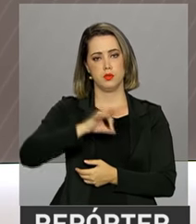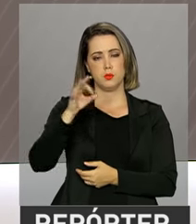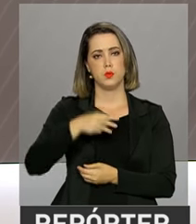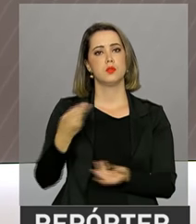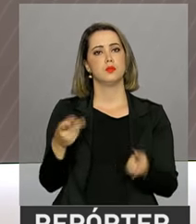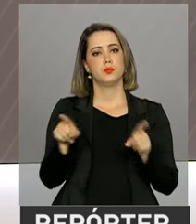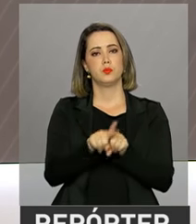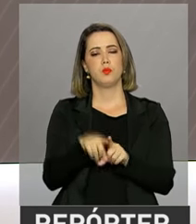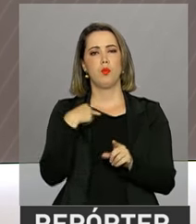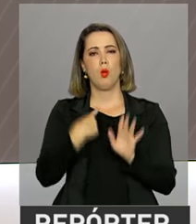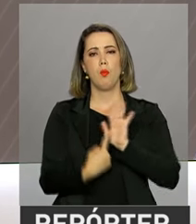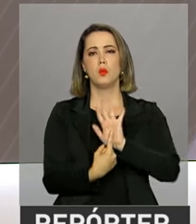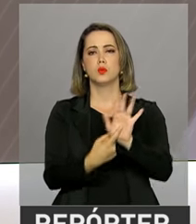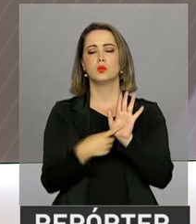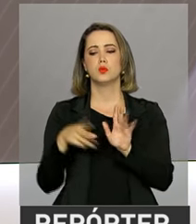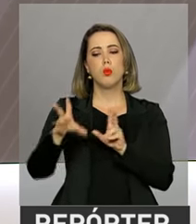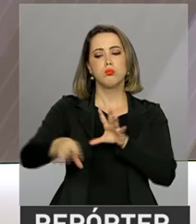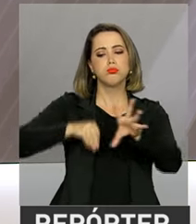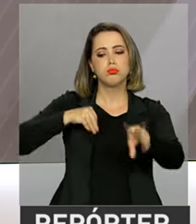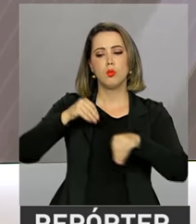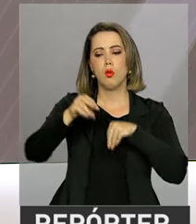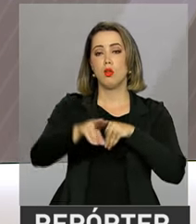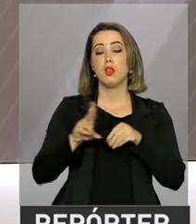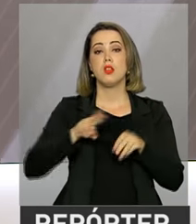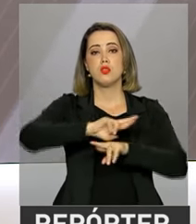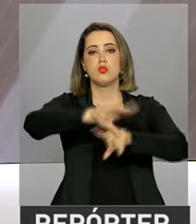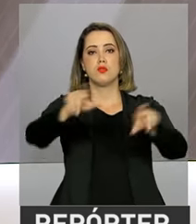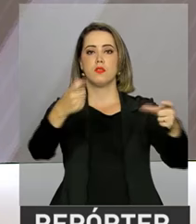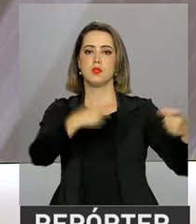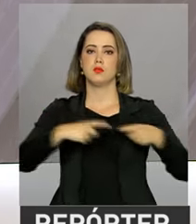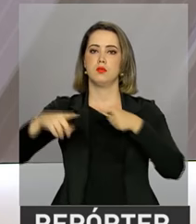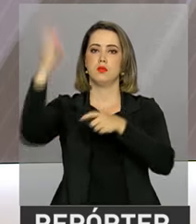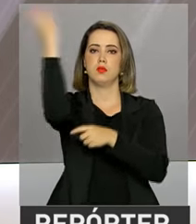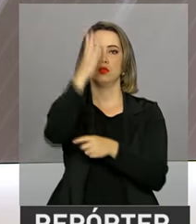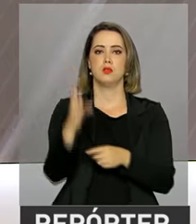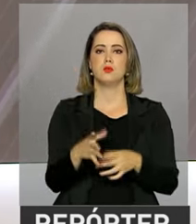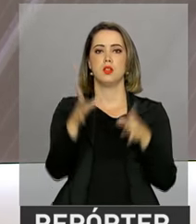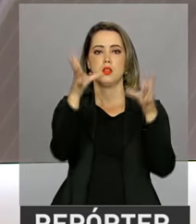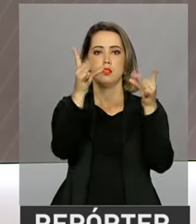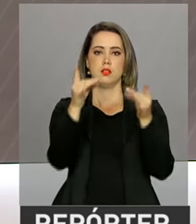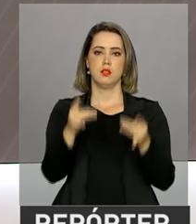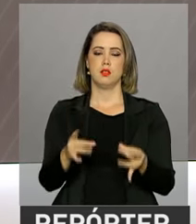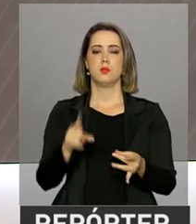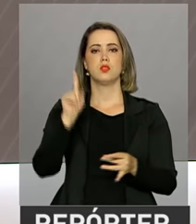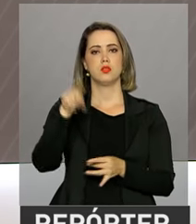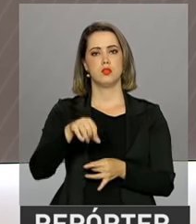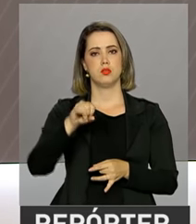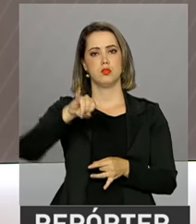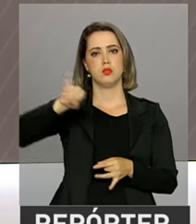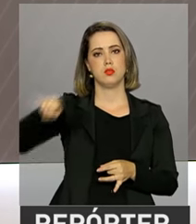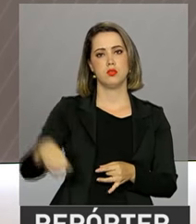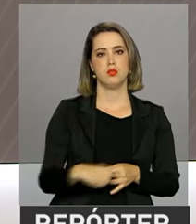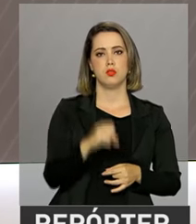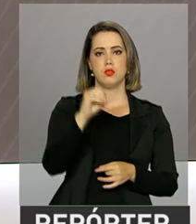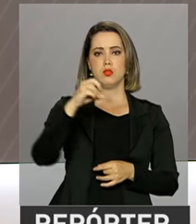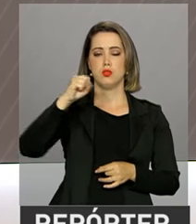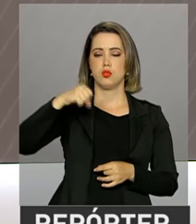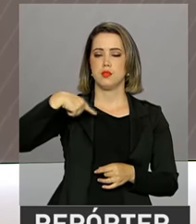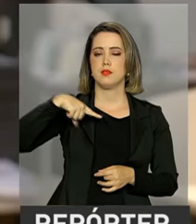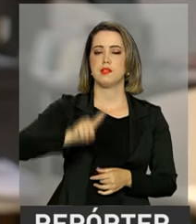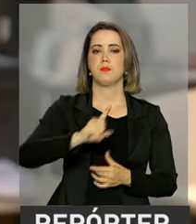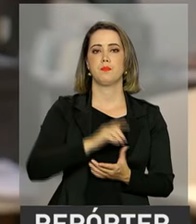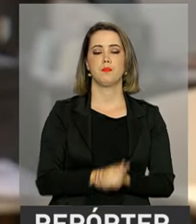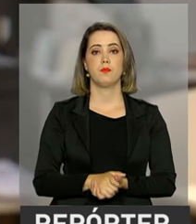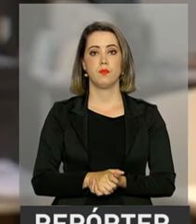considerou amostras coletadas em vários pontos do brasil quem traz mais informações é o repórter josé luiz filho